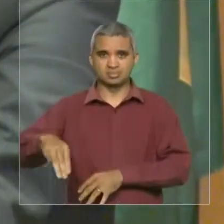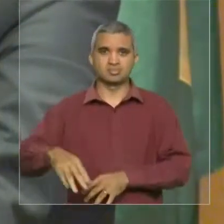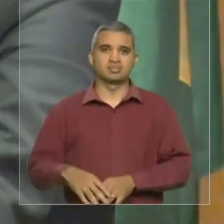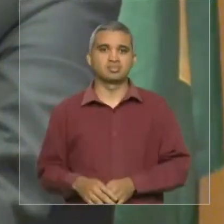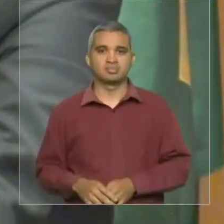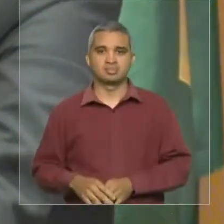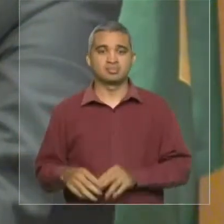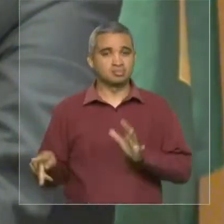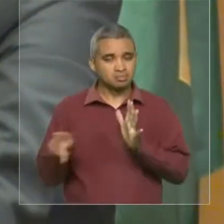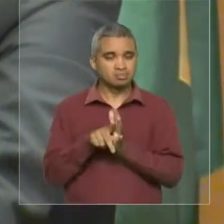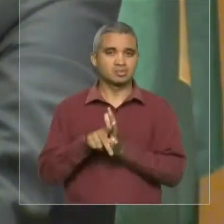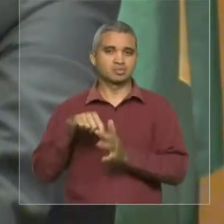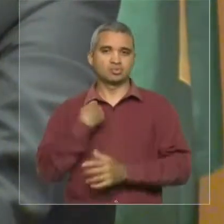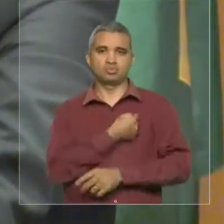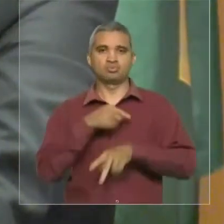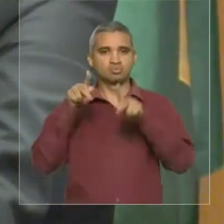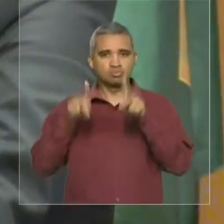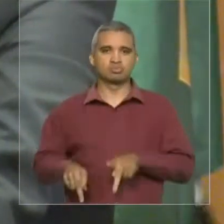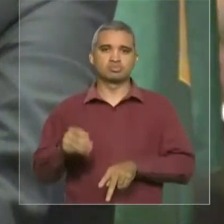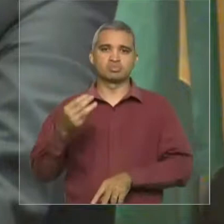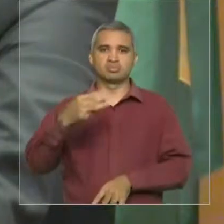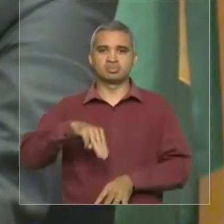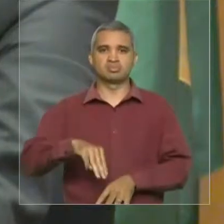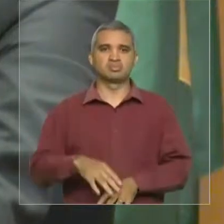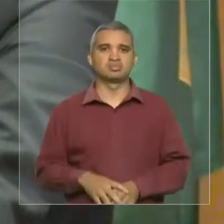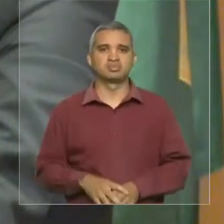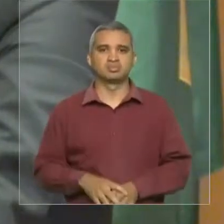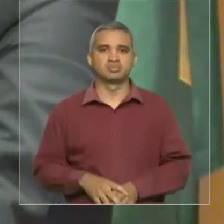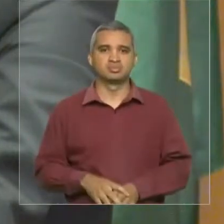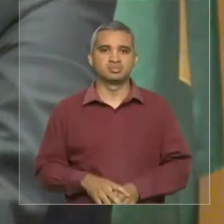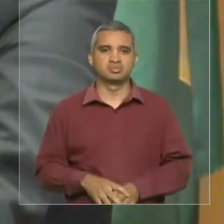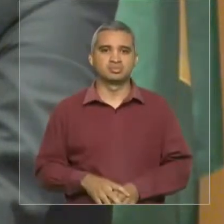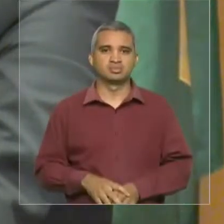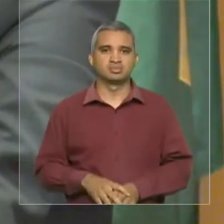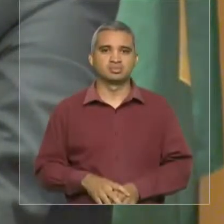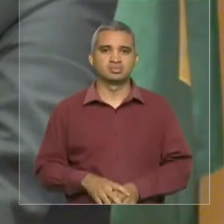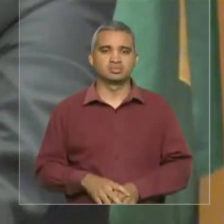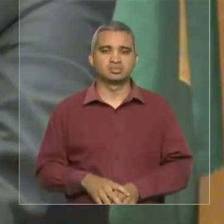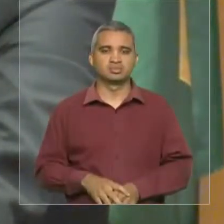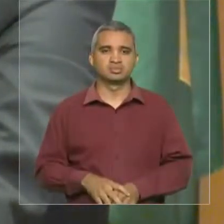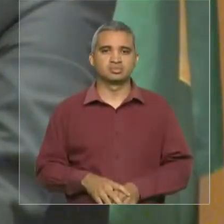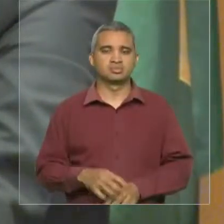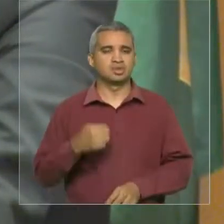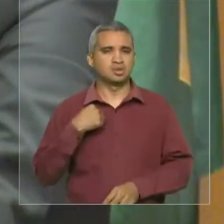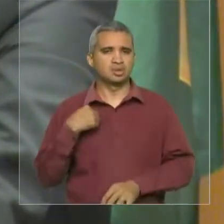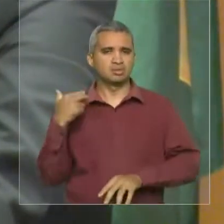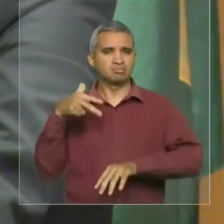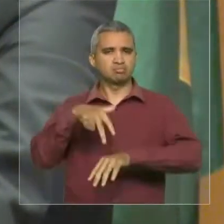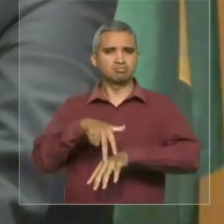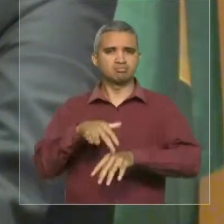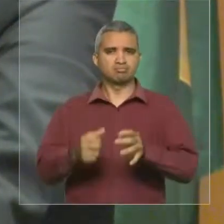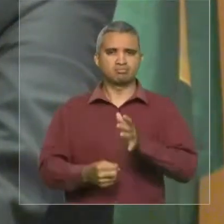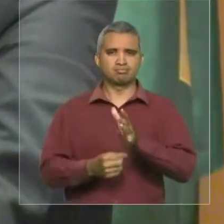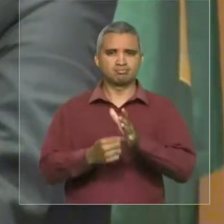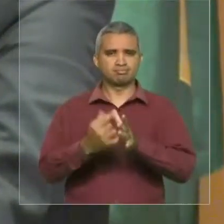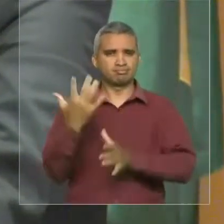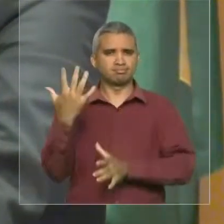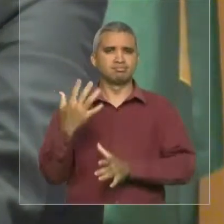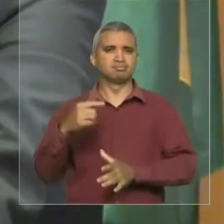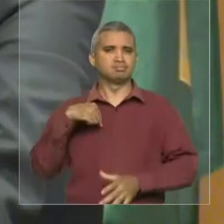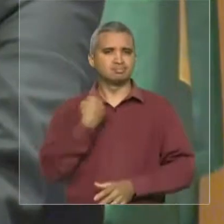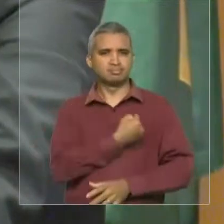nosso, o Maranhão, como por várias vezes tenho falado aqui na tribuna, nós